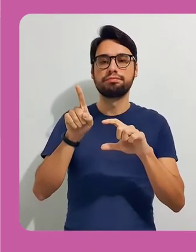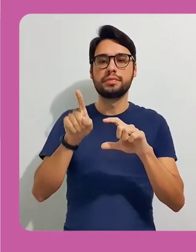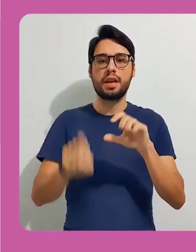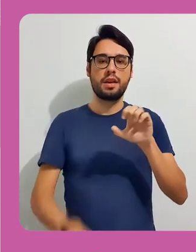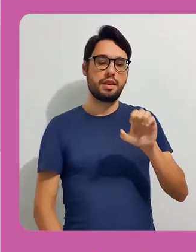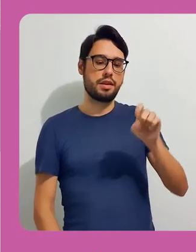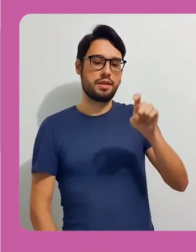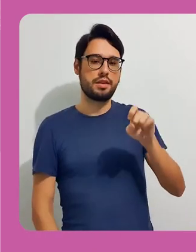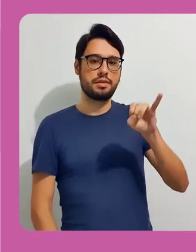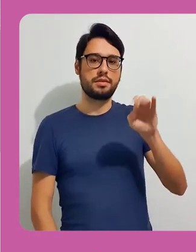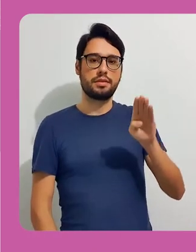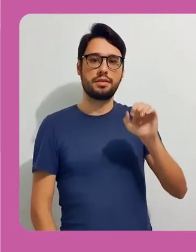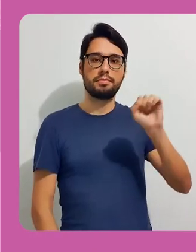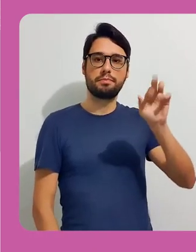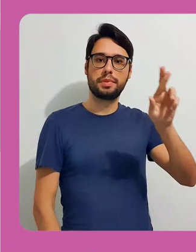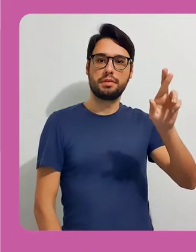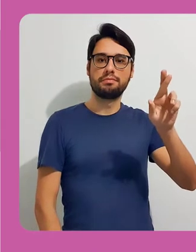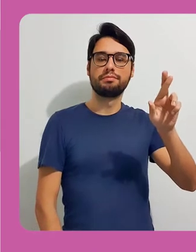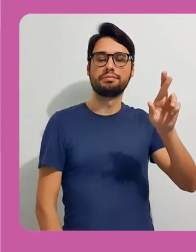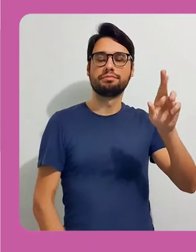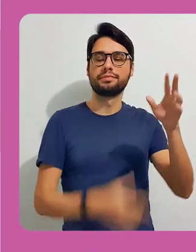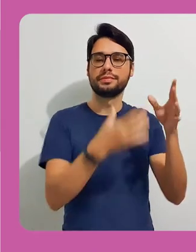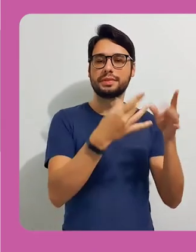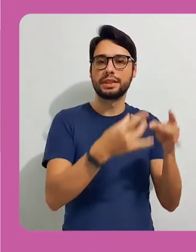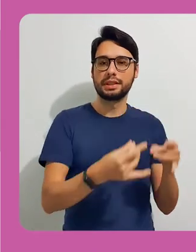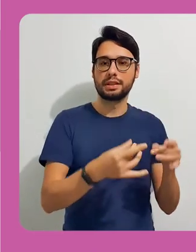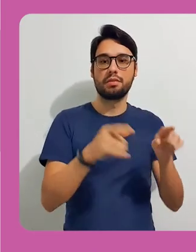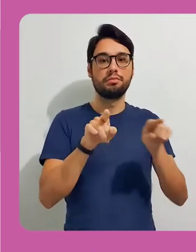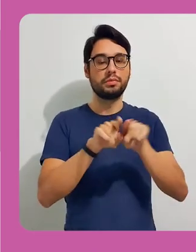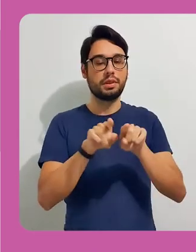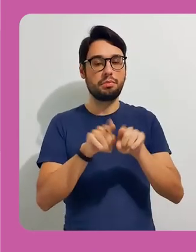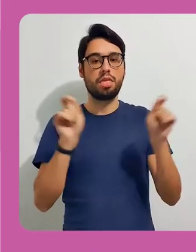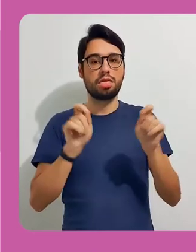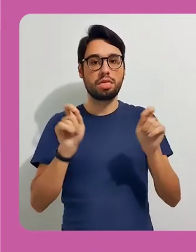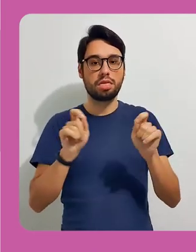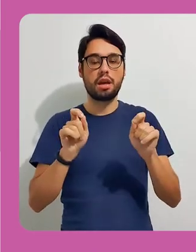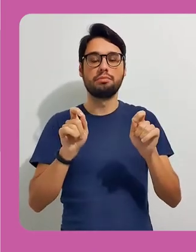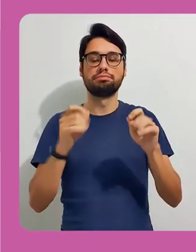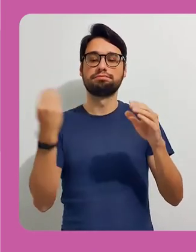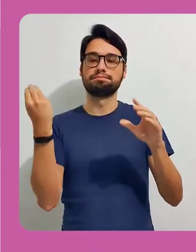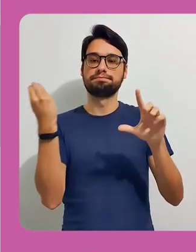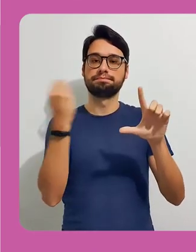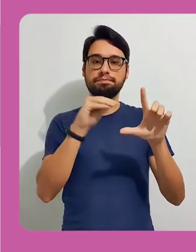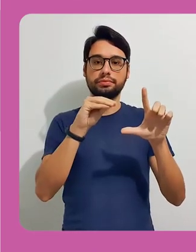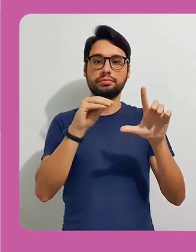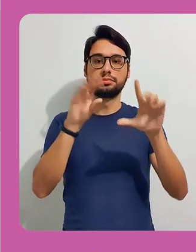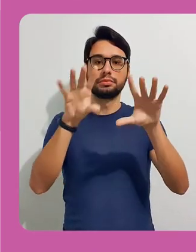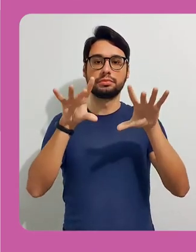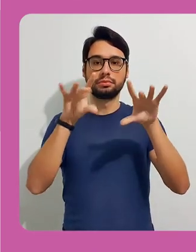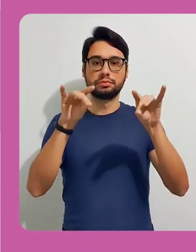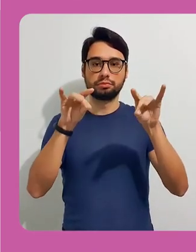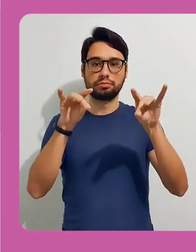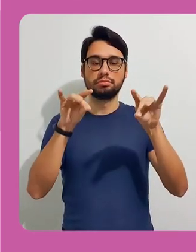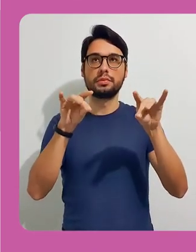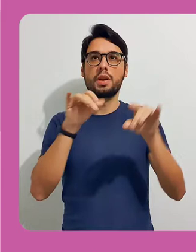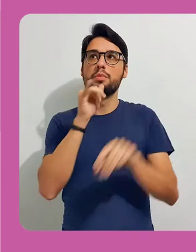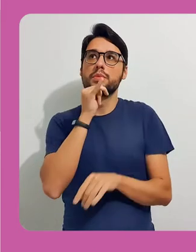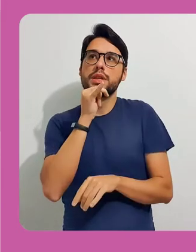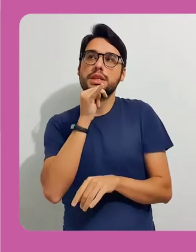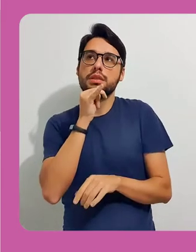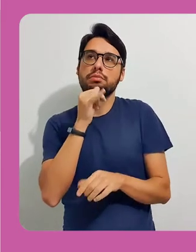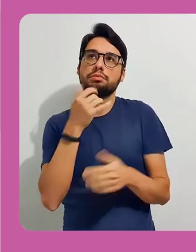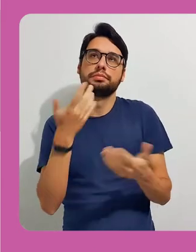na página do curso a gente pode ao mesmo tempo incluir um arquivo então por exemplo se eu poderia ser isso aqui